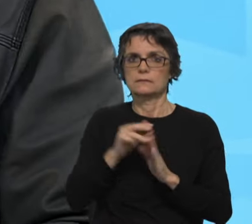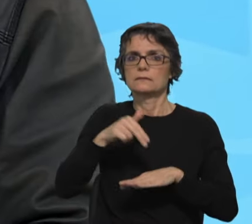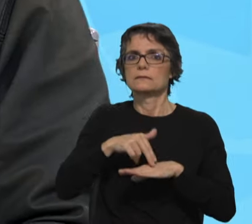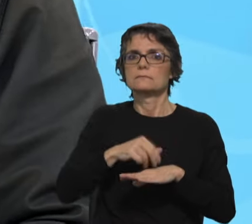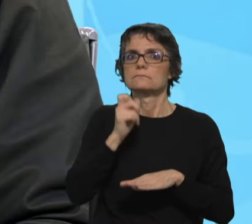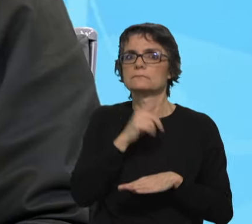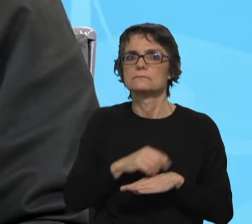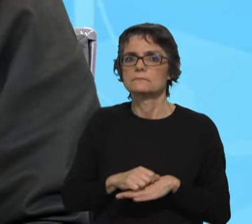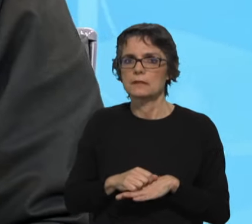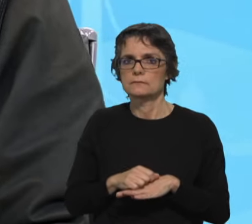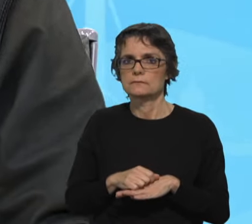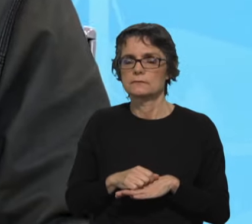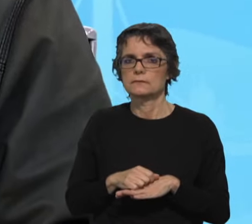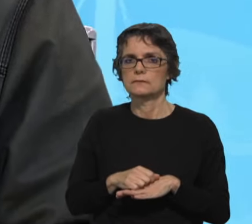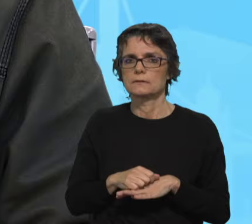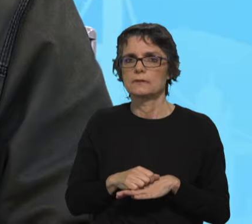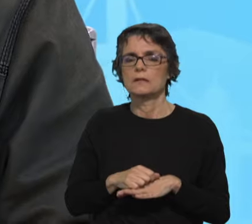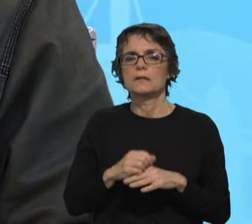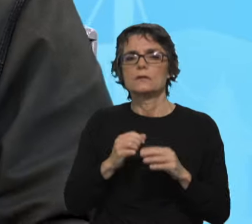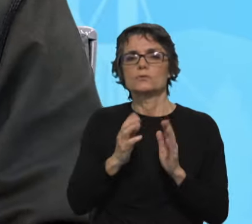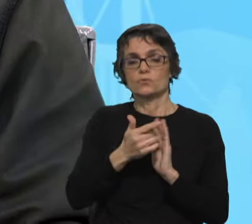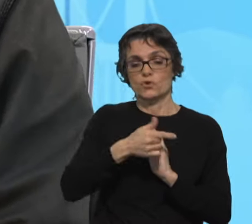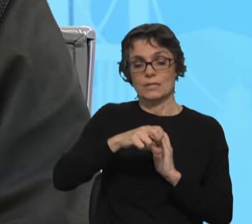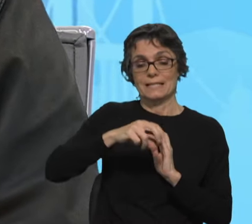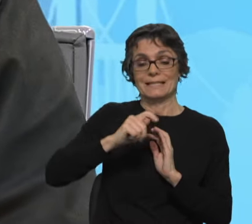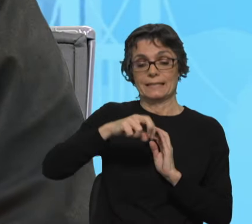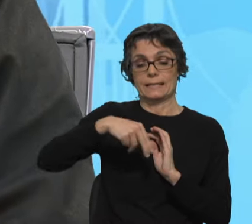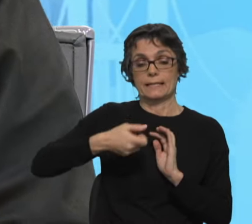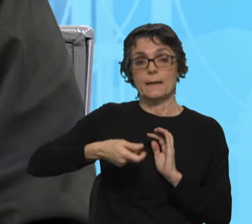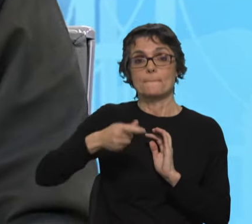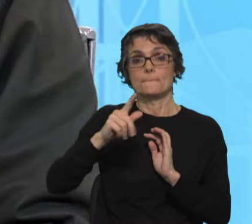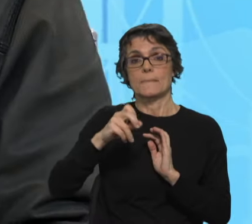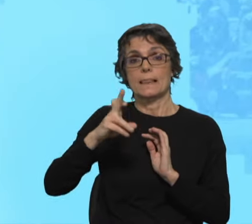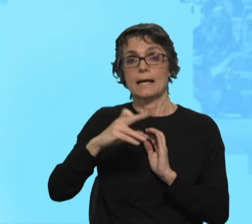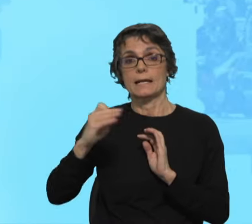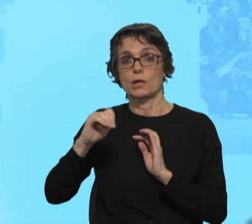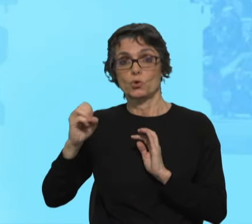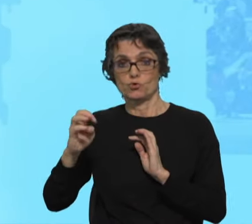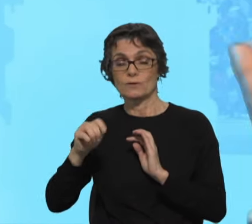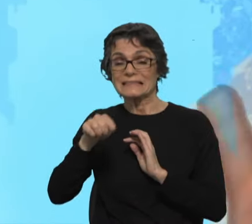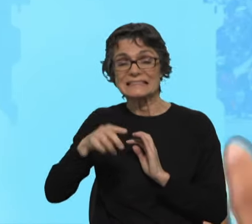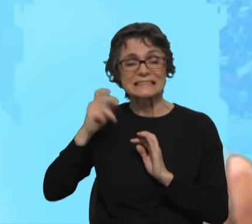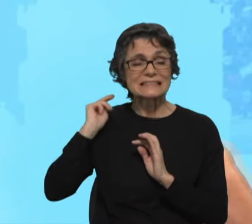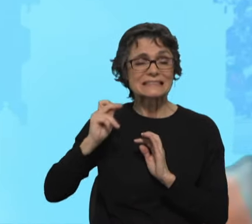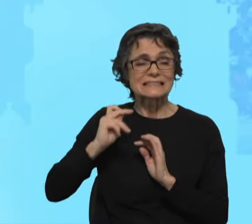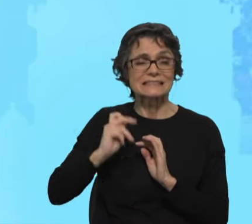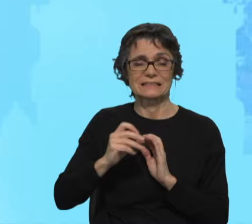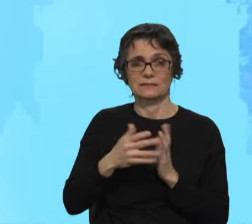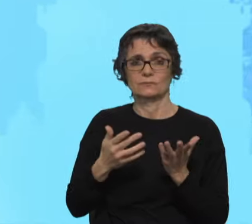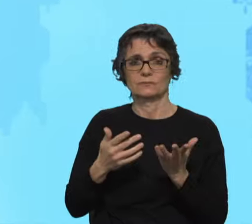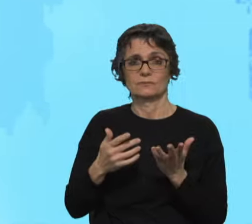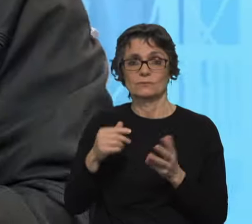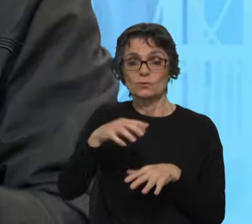do dos do do dos templários estiveram 137 anos no Concelho deve ser dos sítios